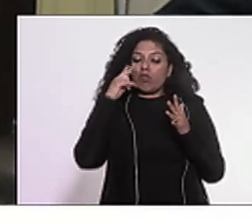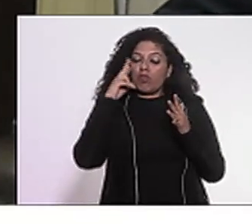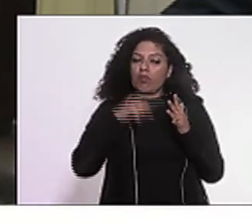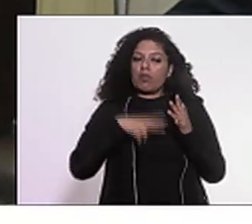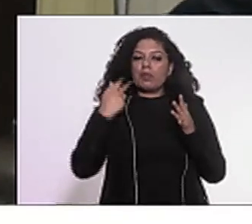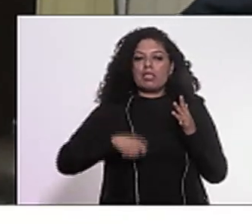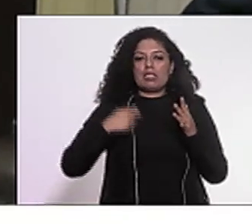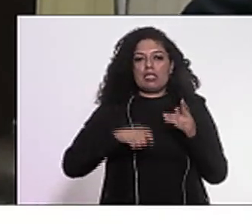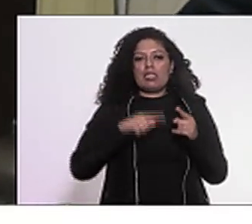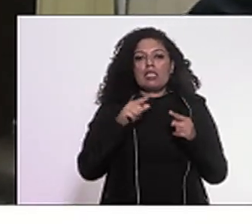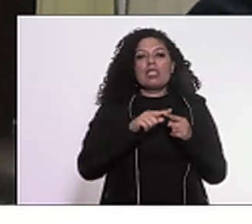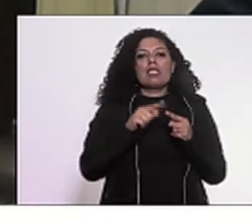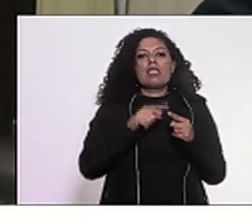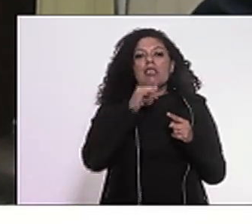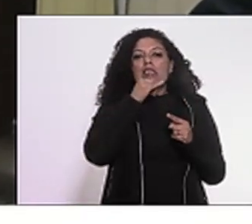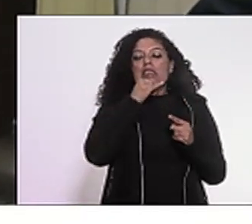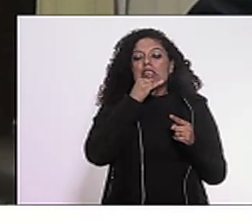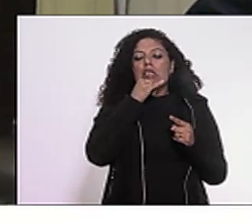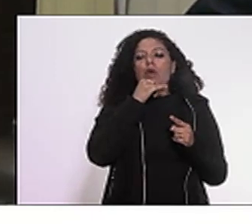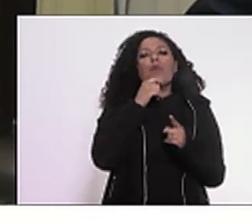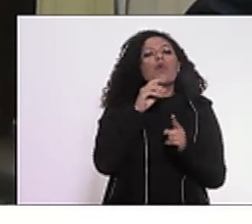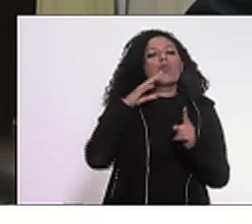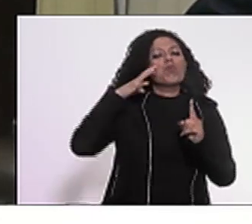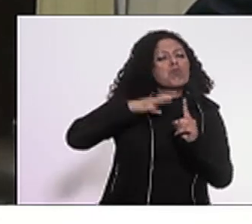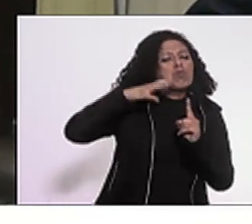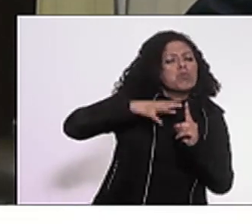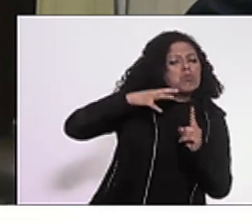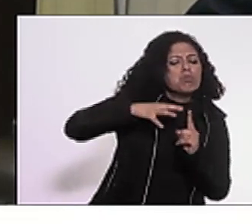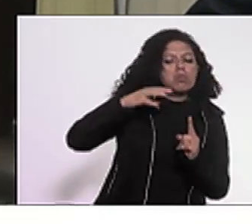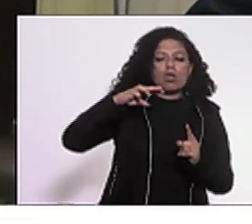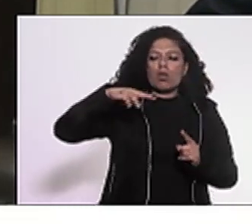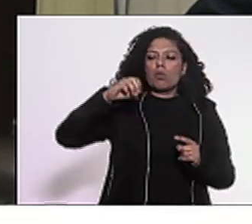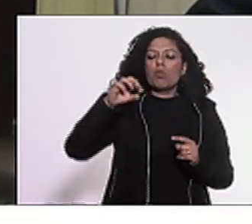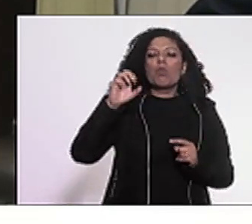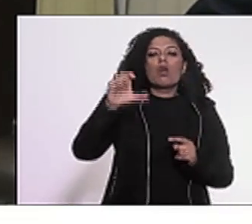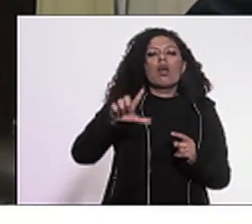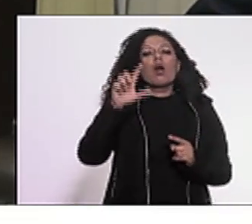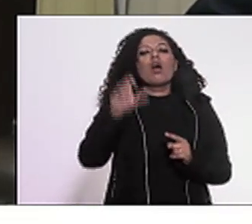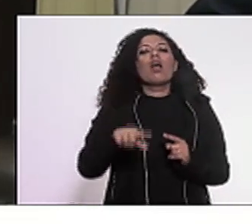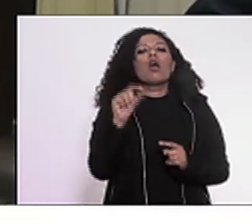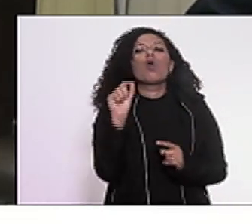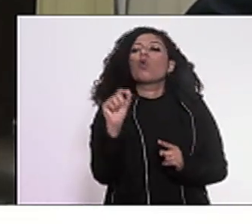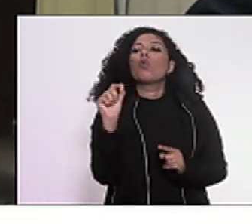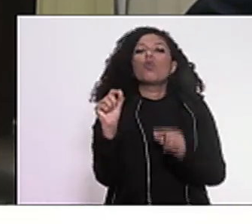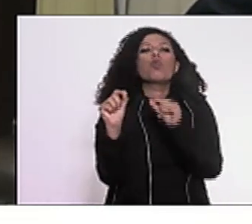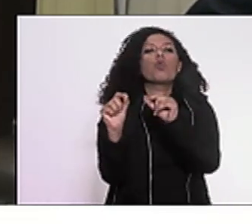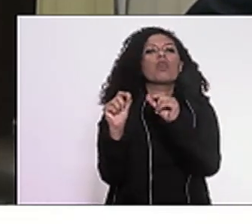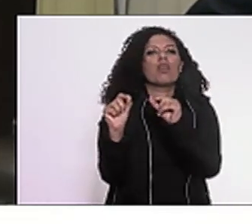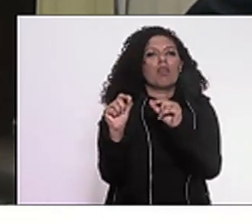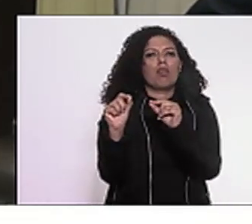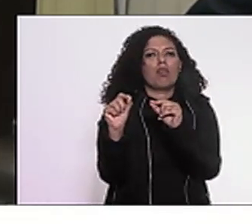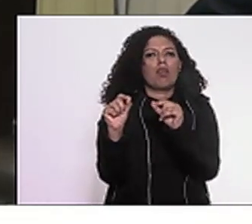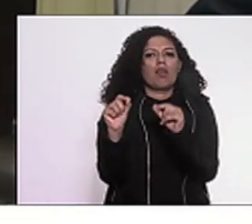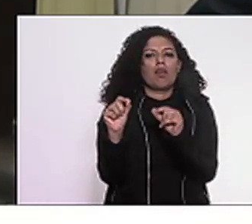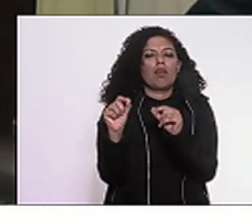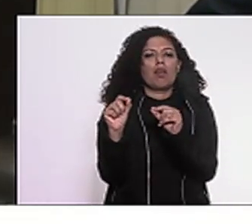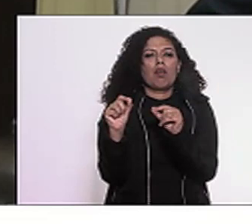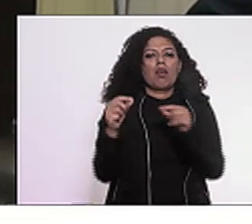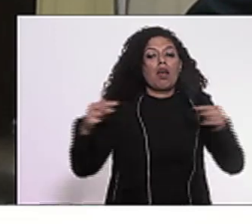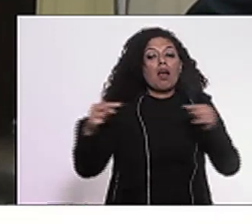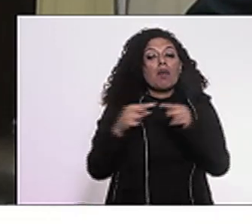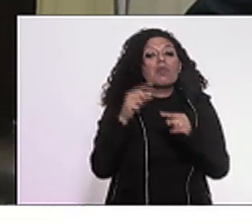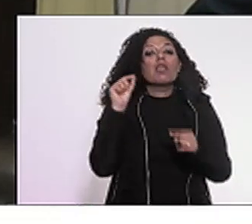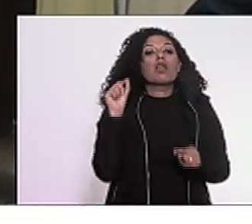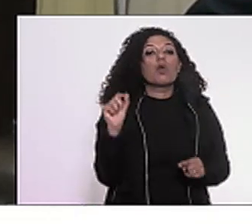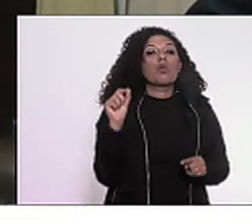exemplo, a definição de assédio moral. A gente poderia criar isso aí, não necessariamente dentro desse projeto